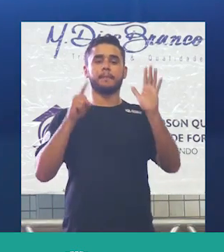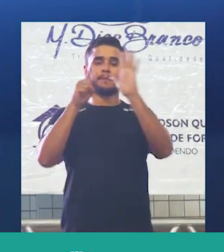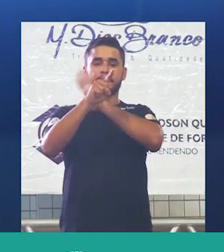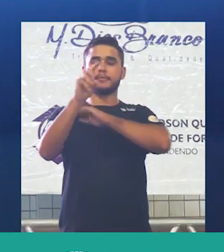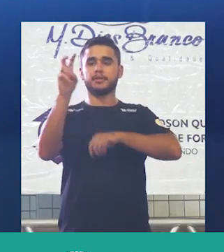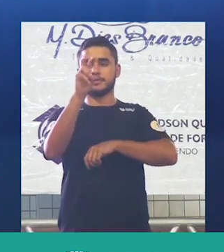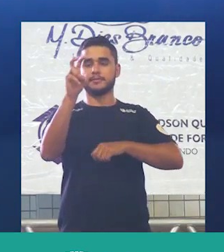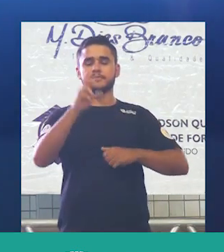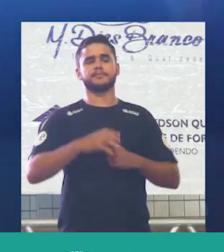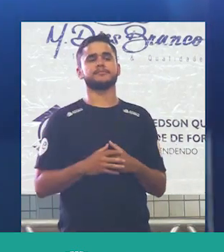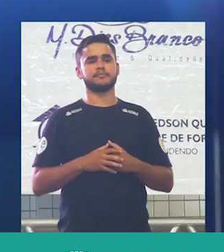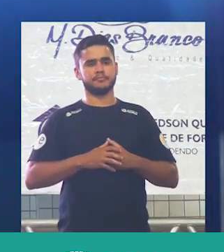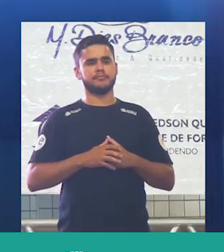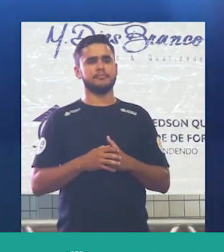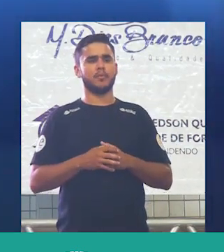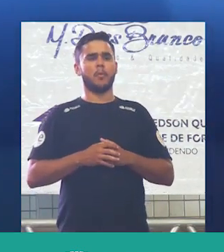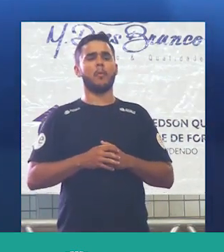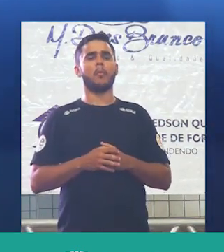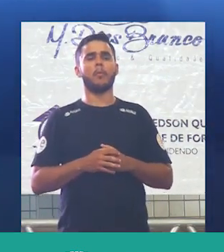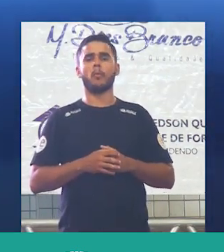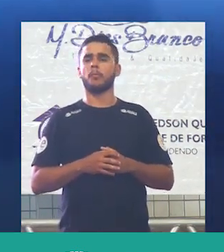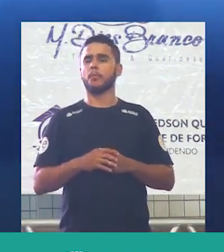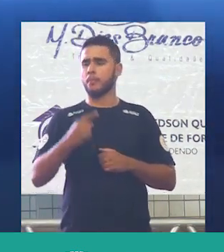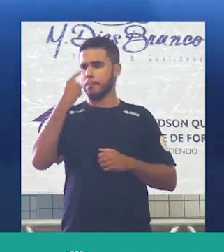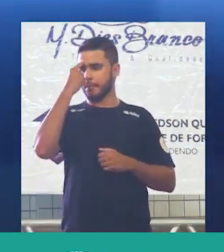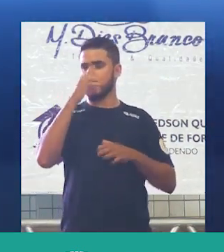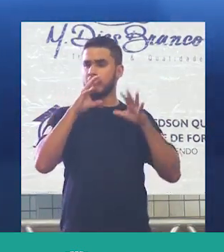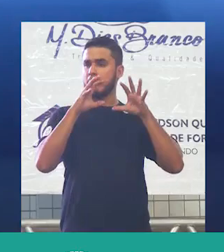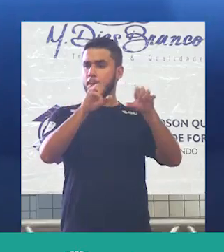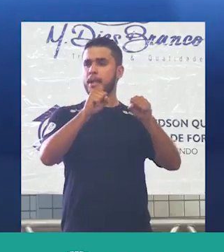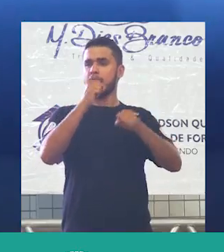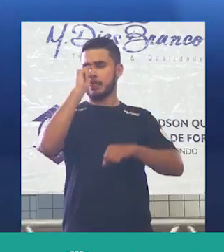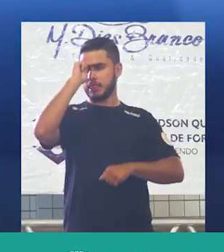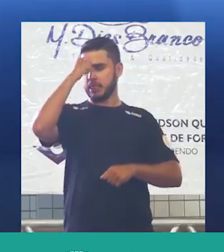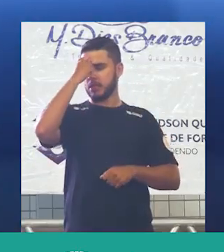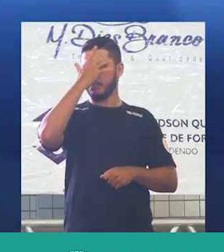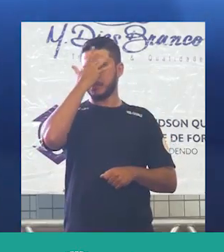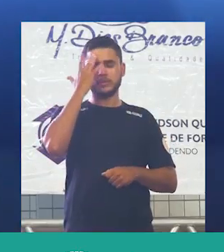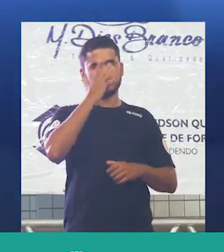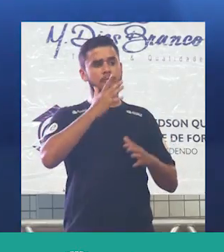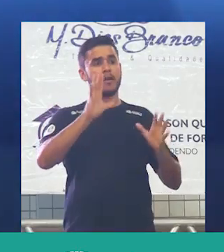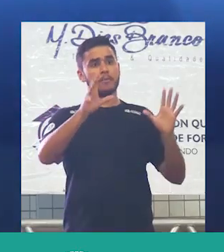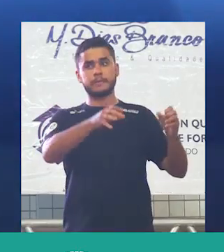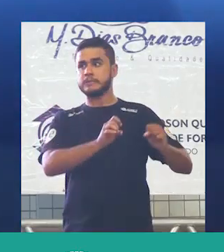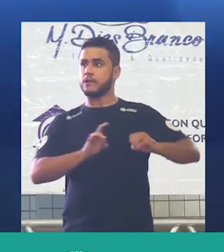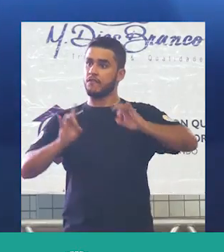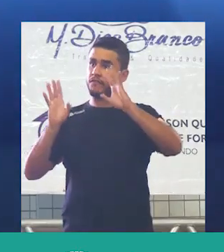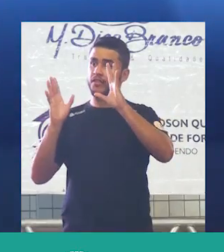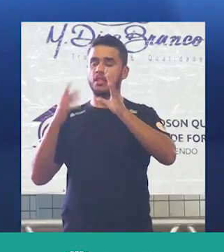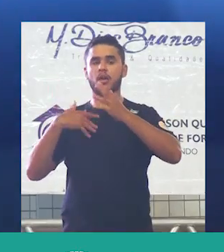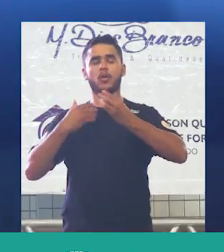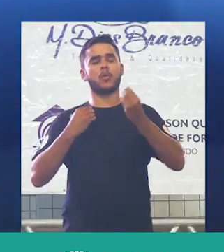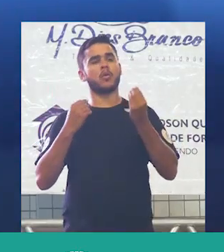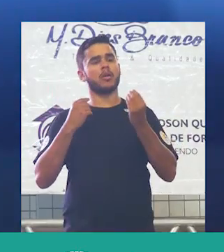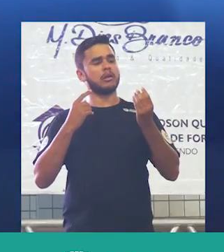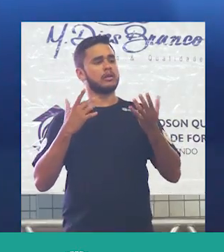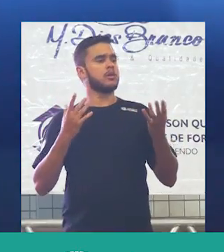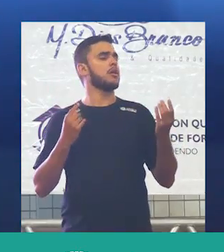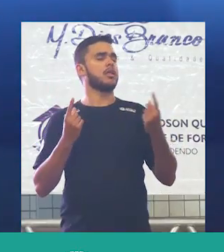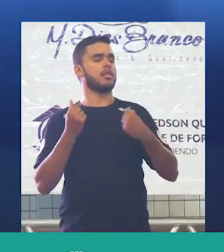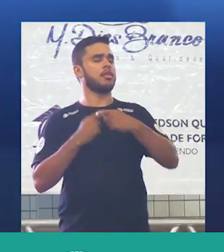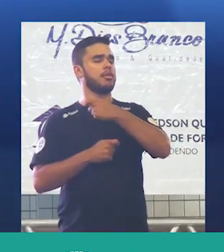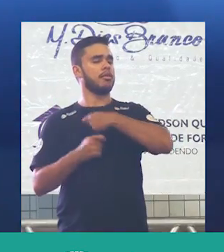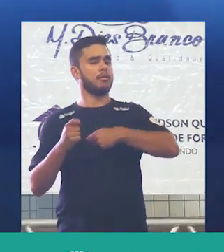A cessação do tráfico lançou sobre a escravidão uma sentença definitiva, mas cedo ou mais tarde estaria